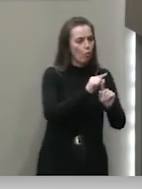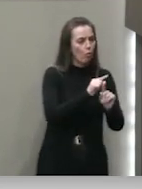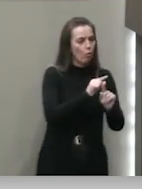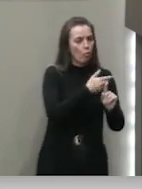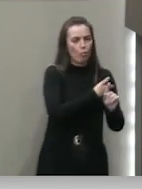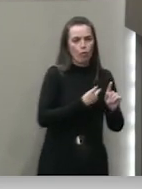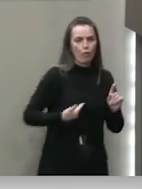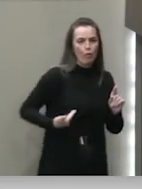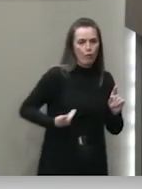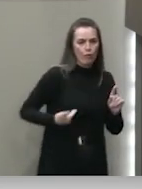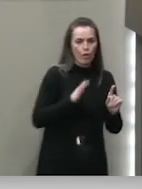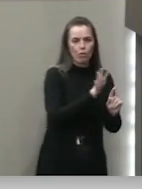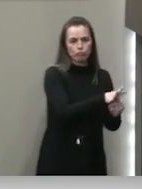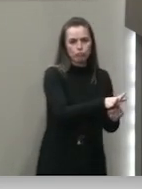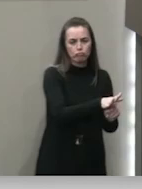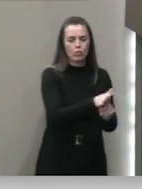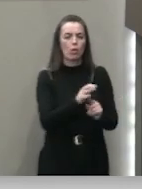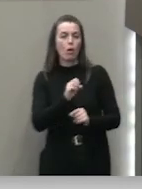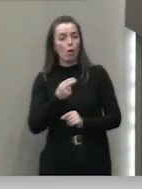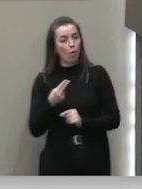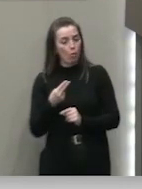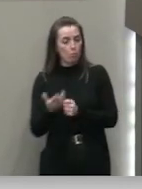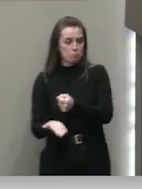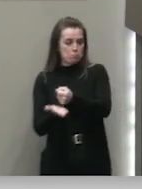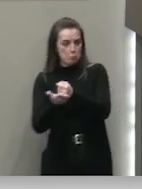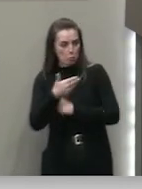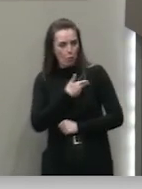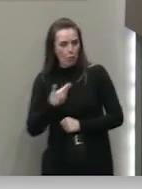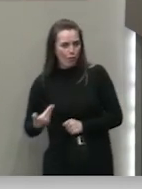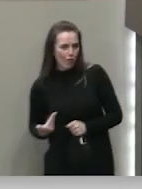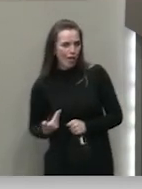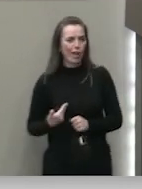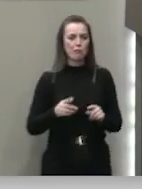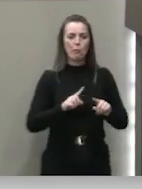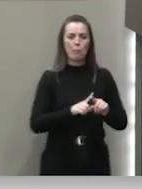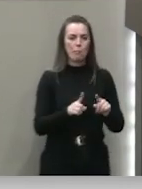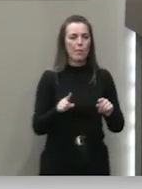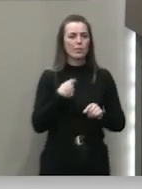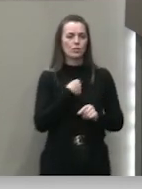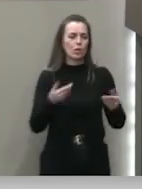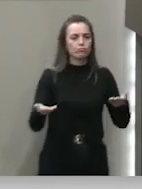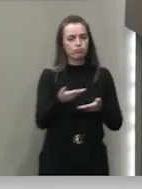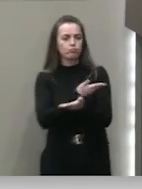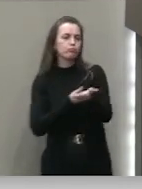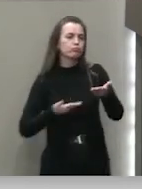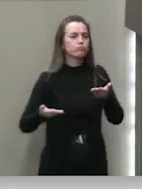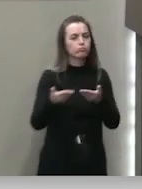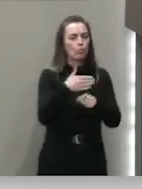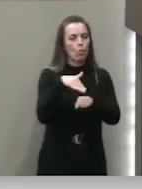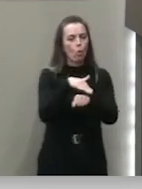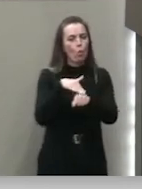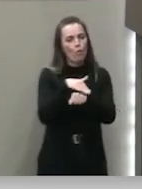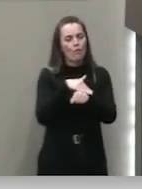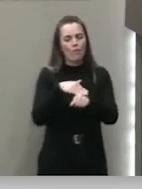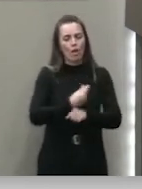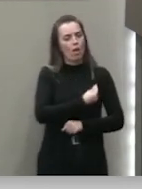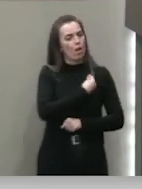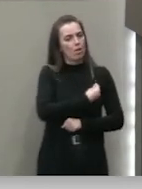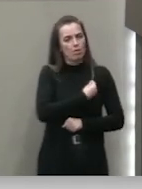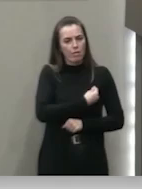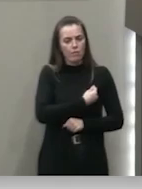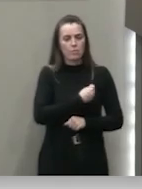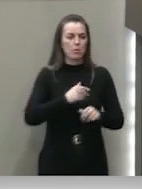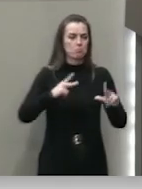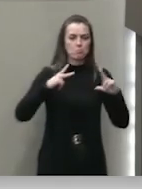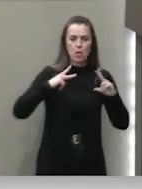alterando um pouco ali, batendo um papo mais adiante ali, na tribuna ou na vida pessoal, né, quando a gente pode partilhar alguns momentos,